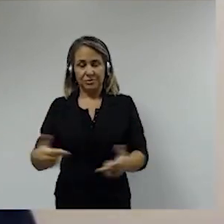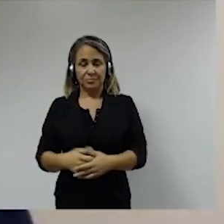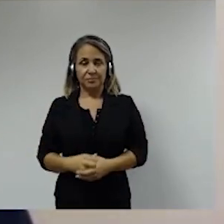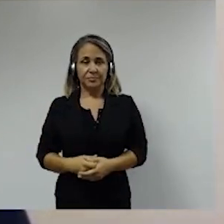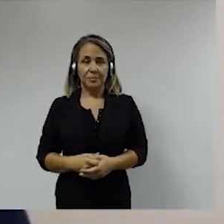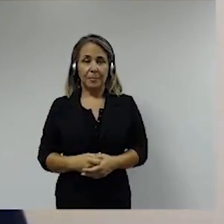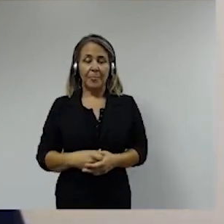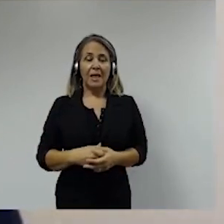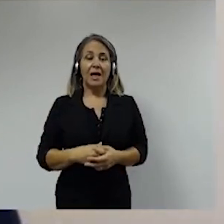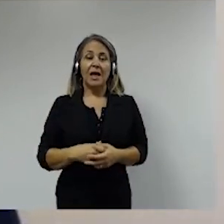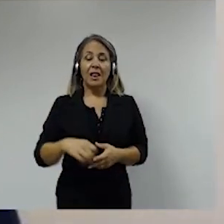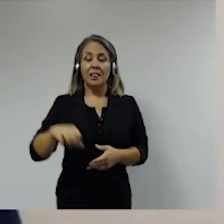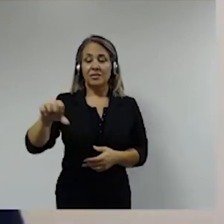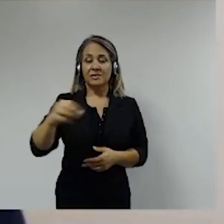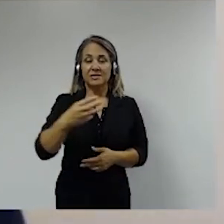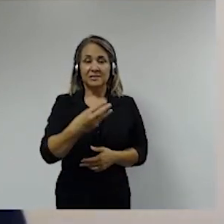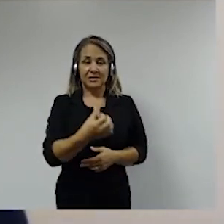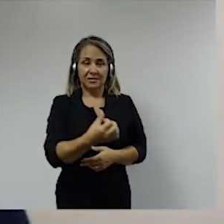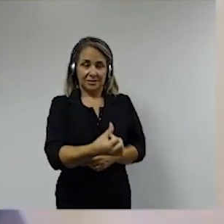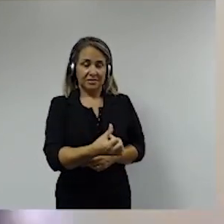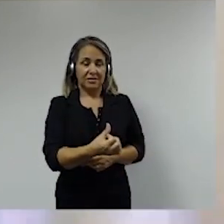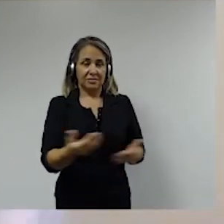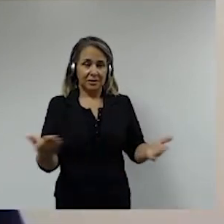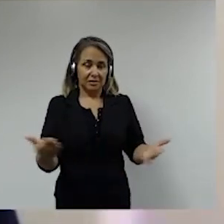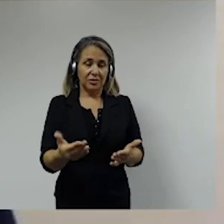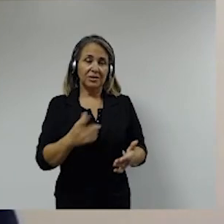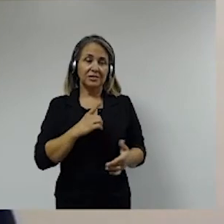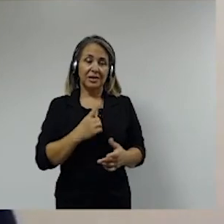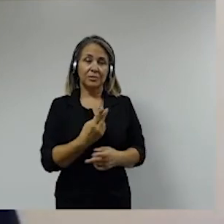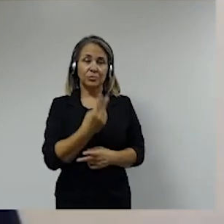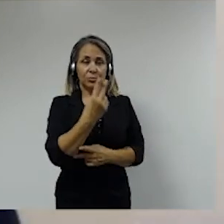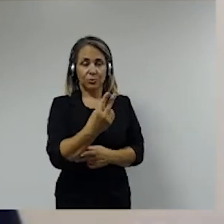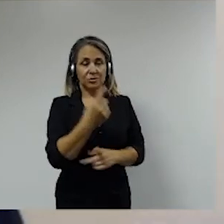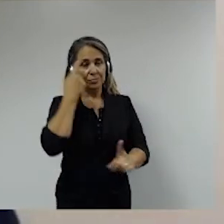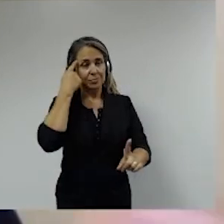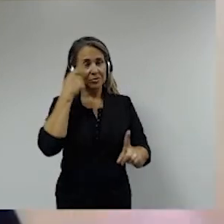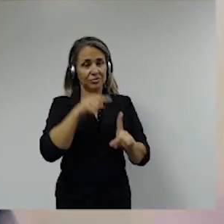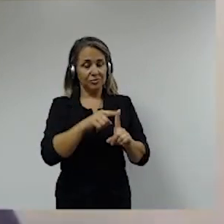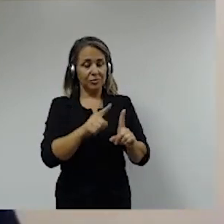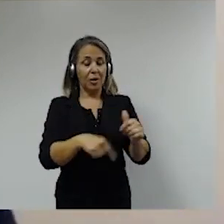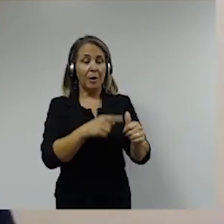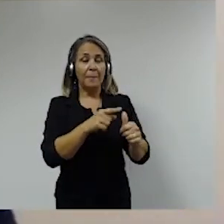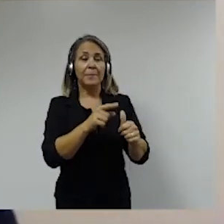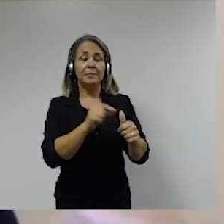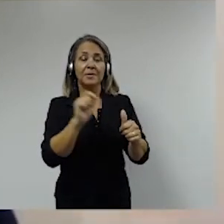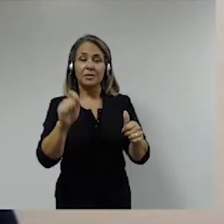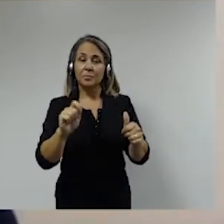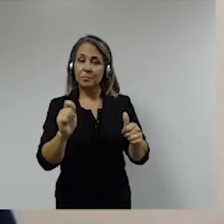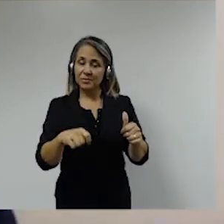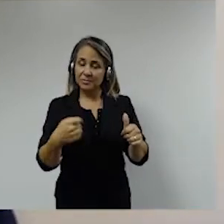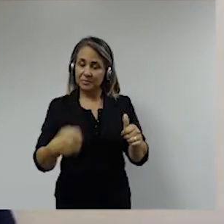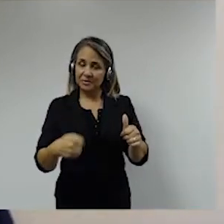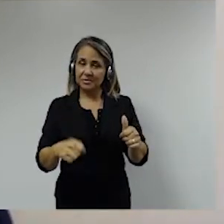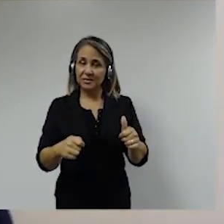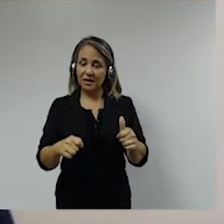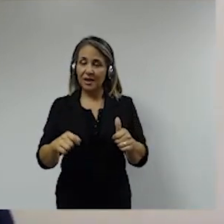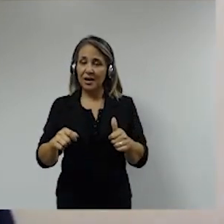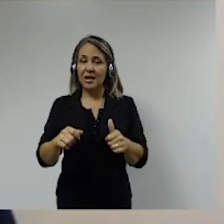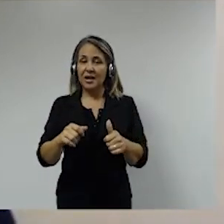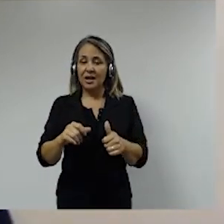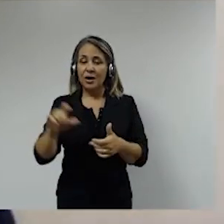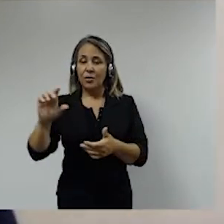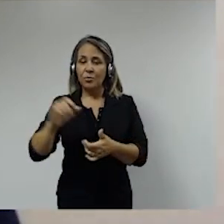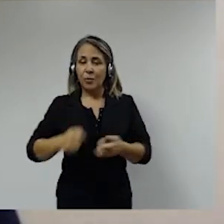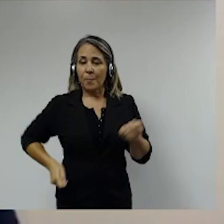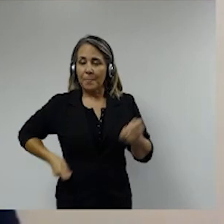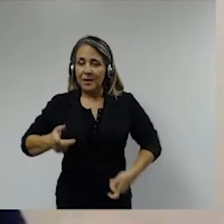A 936, por sua vez, veio com um duplo objetivo. Em primeiro lugar, possibilitar a contenção de gastos por parte